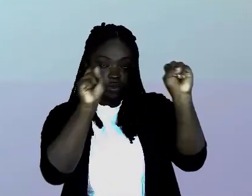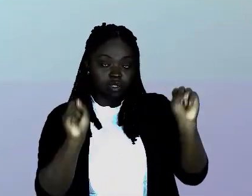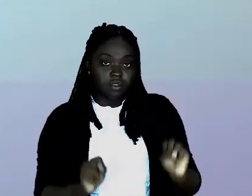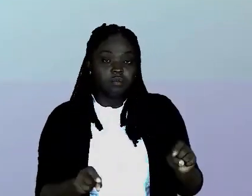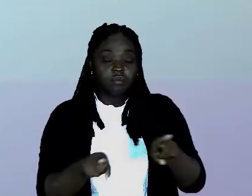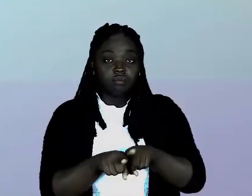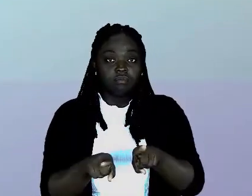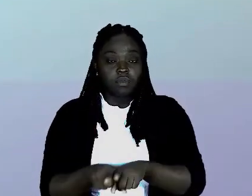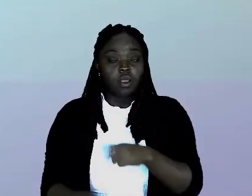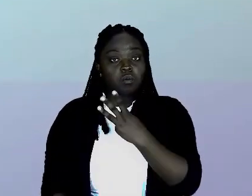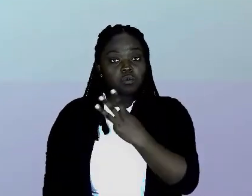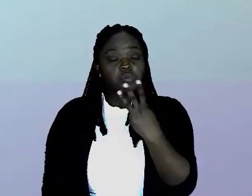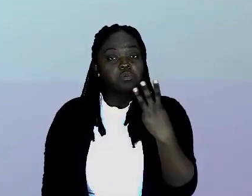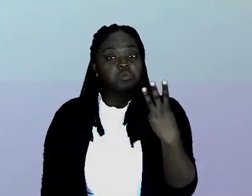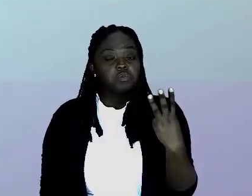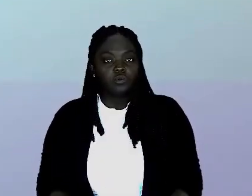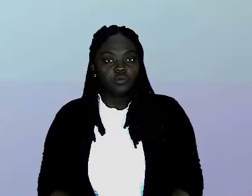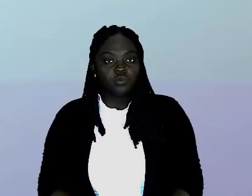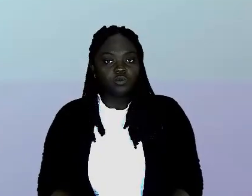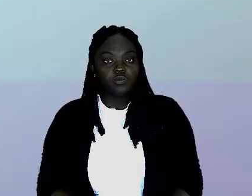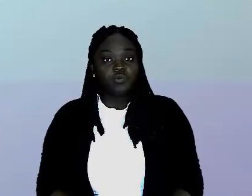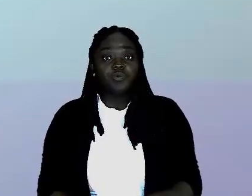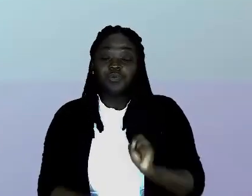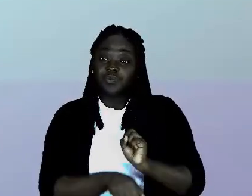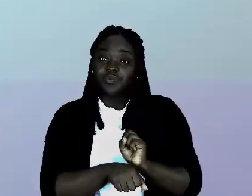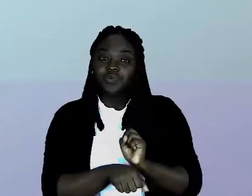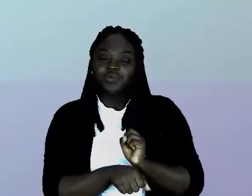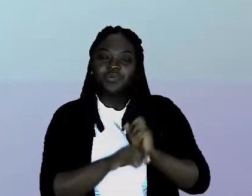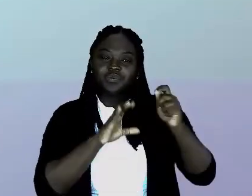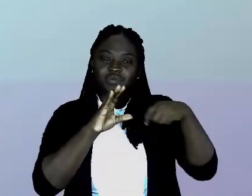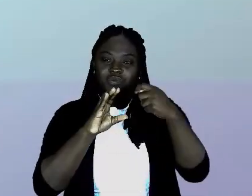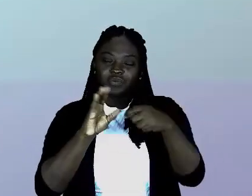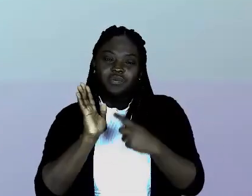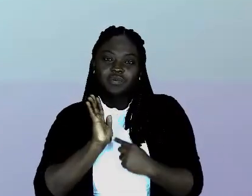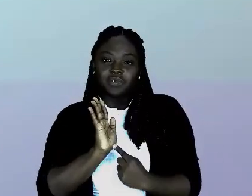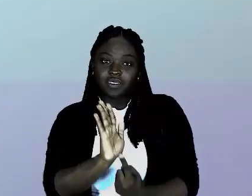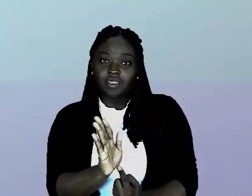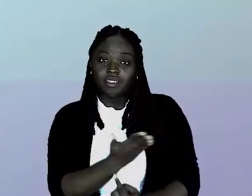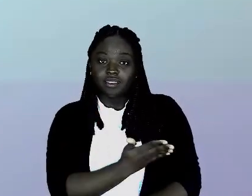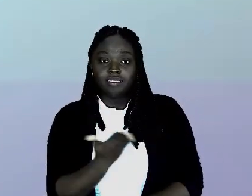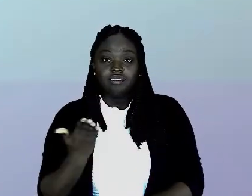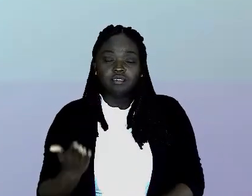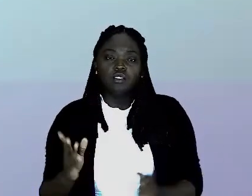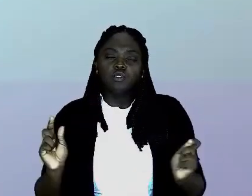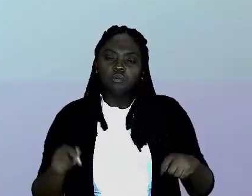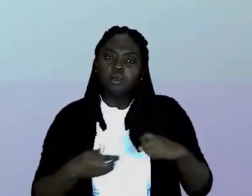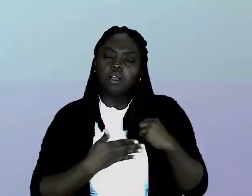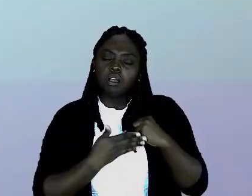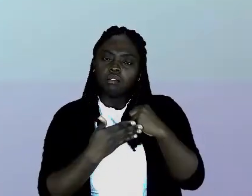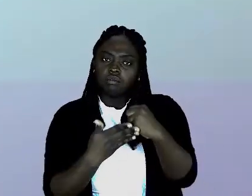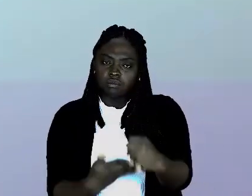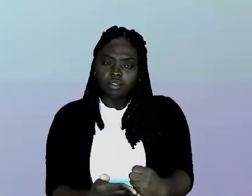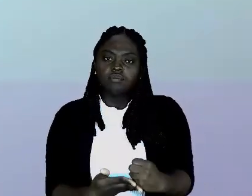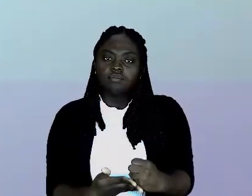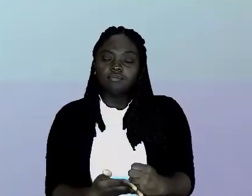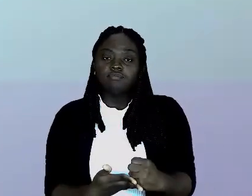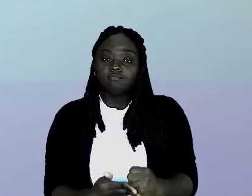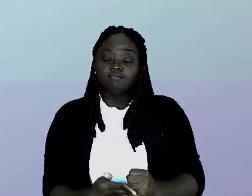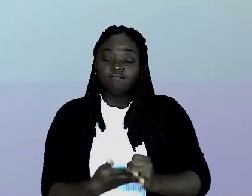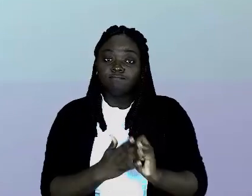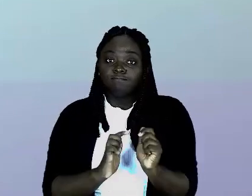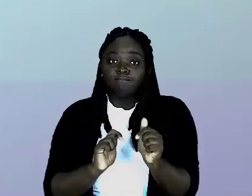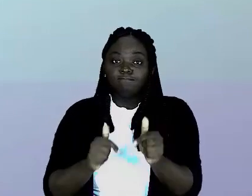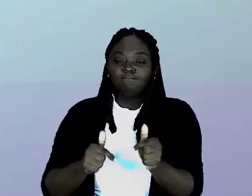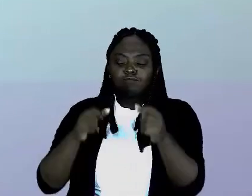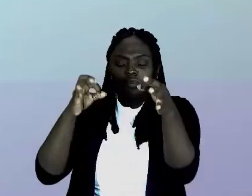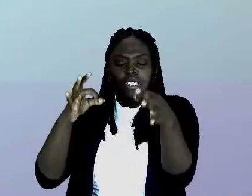Tribunal Superior Eleitoral. Esperamos que os vídeos apresentados possam ajudar você a cumprir de